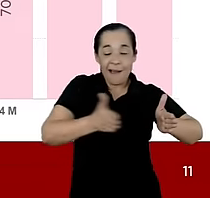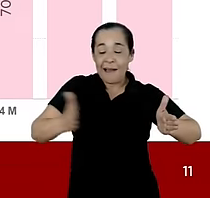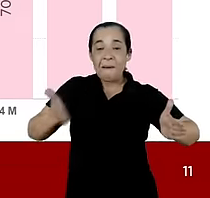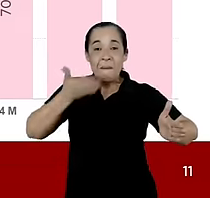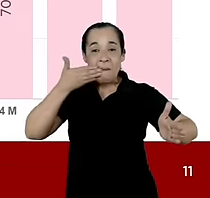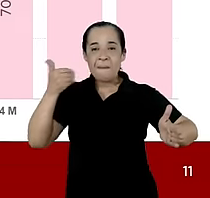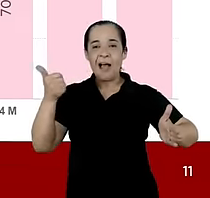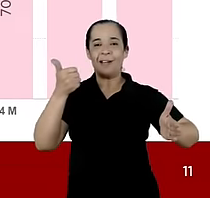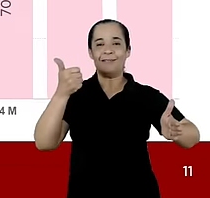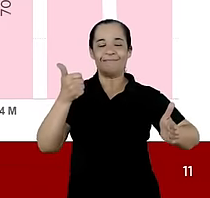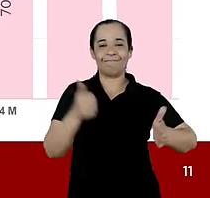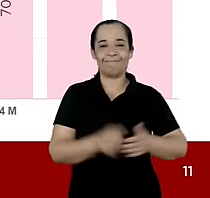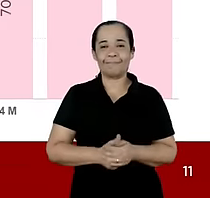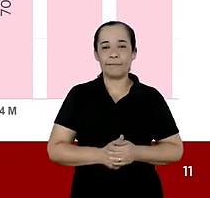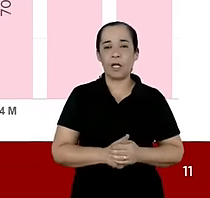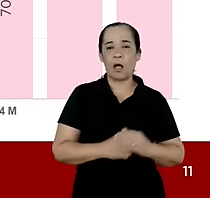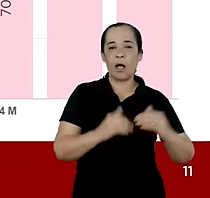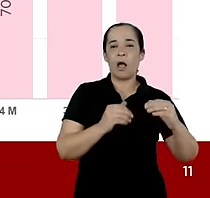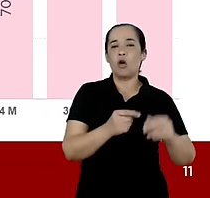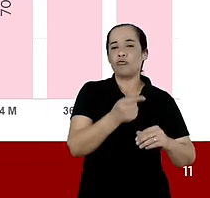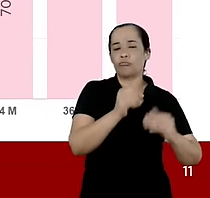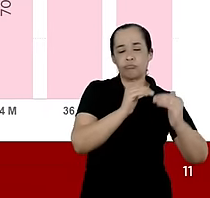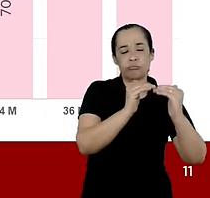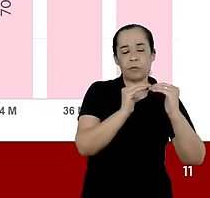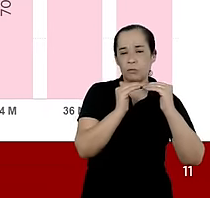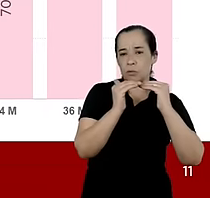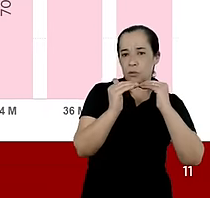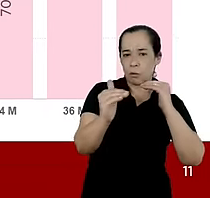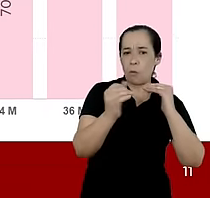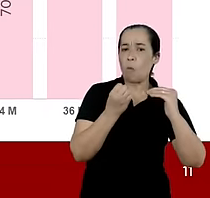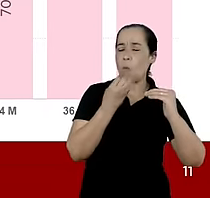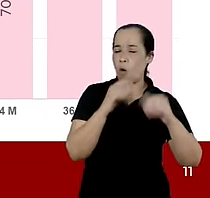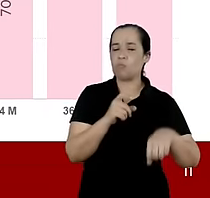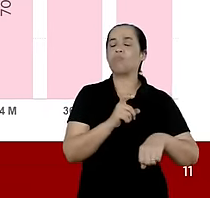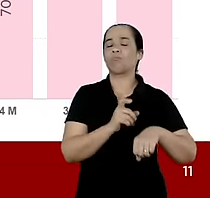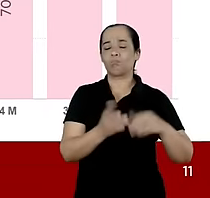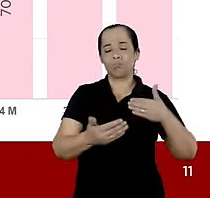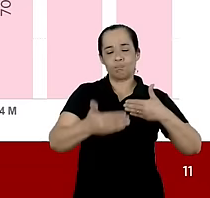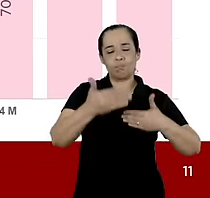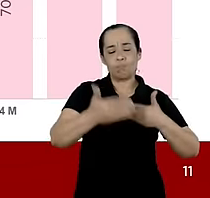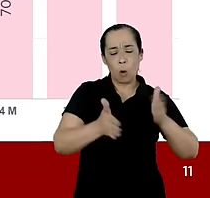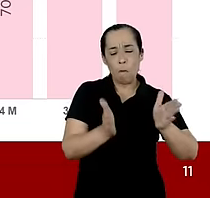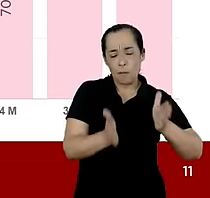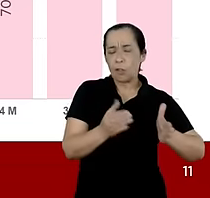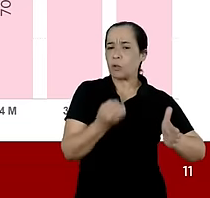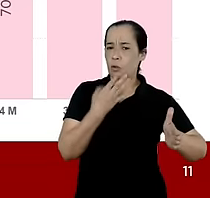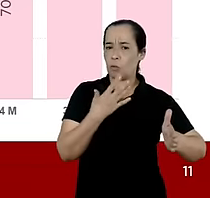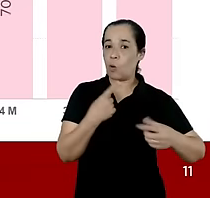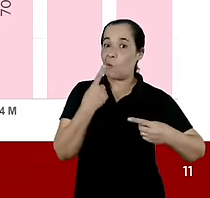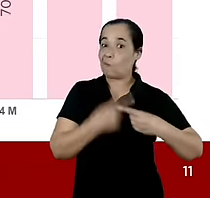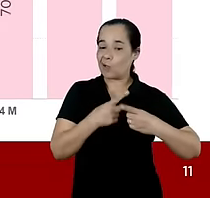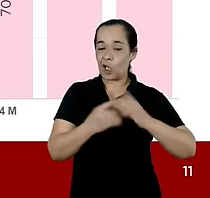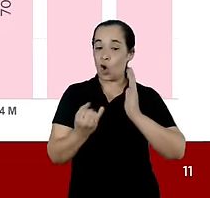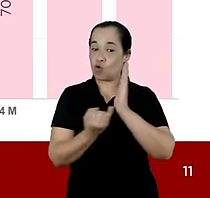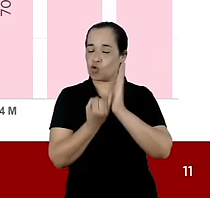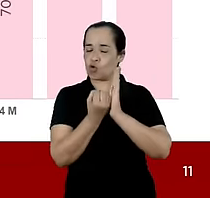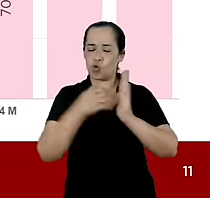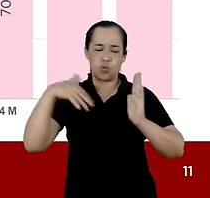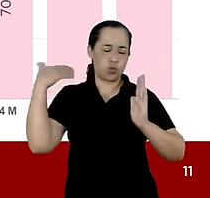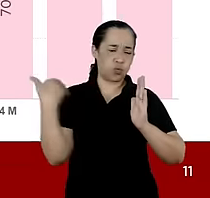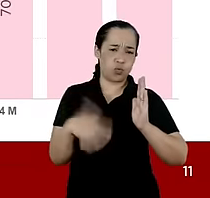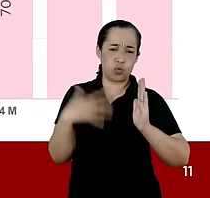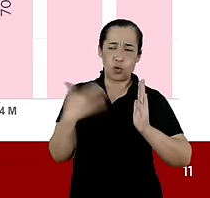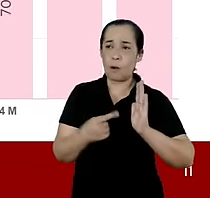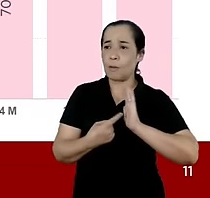da renda fixa acho que a gente tá num bom momento macroeconômico historicamente relevante depois de um choque de juros muito forte a inflação dando sinais de queda